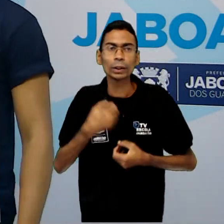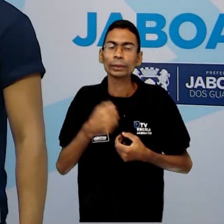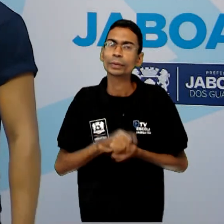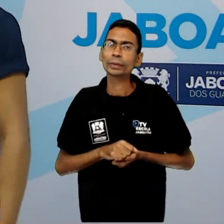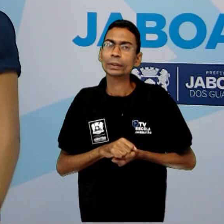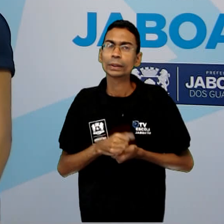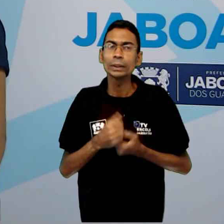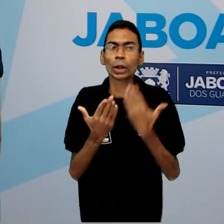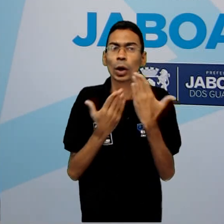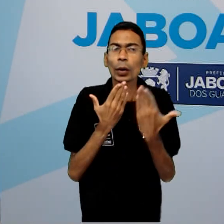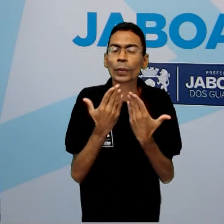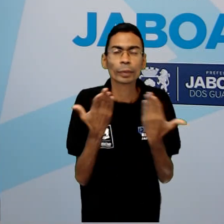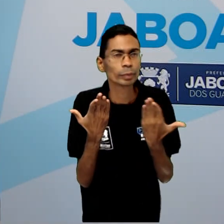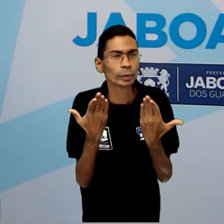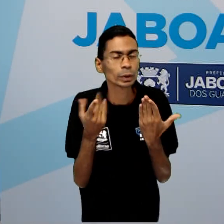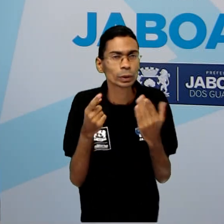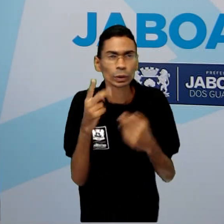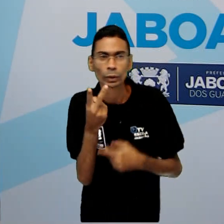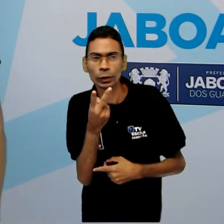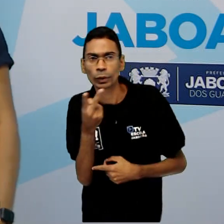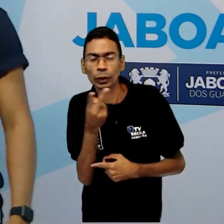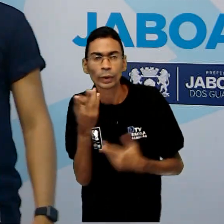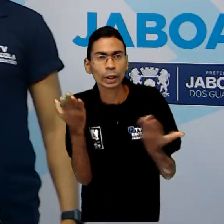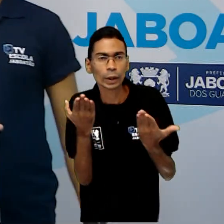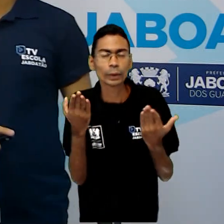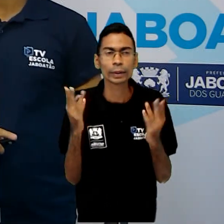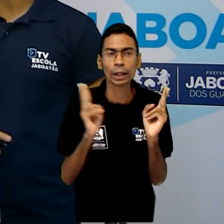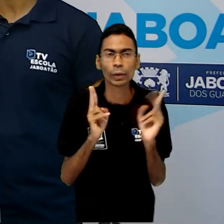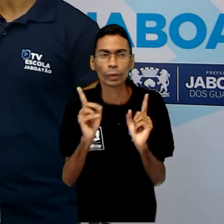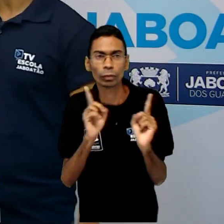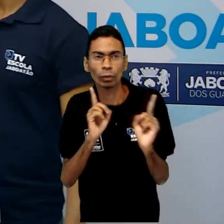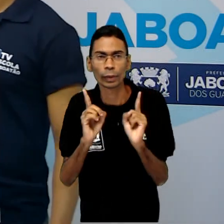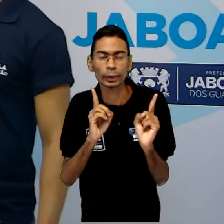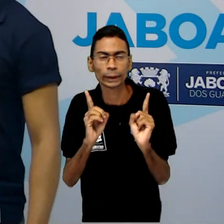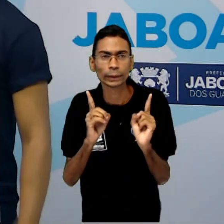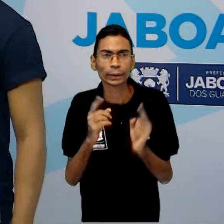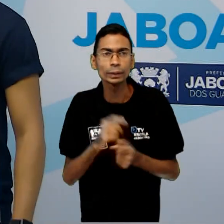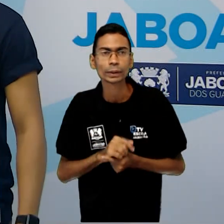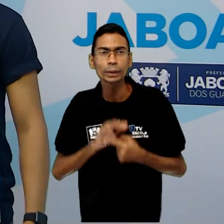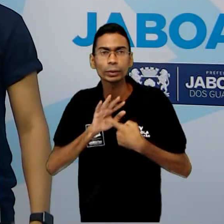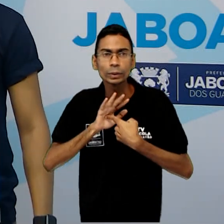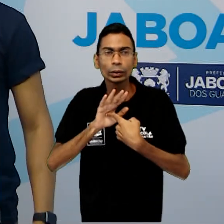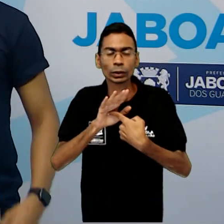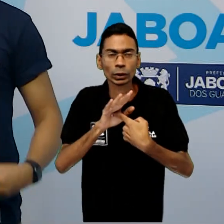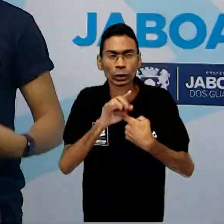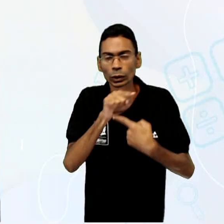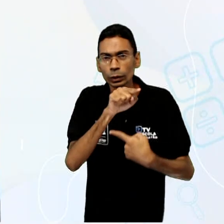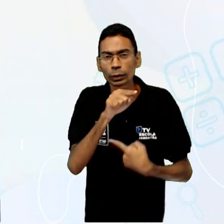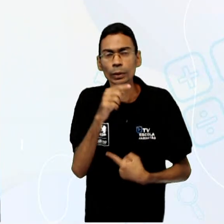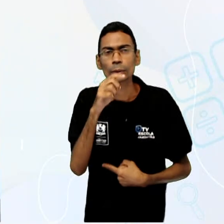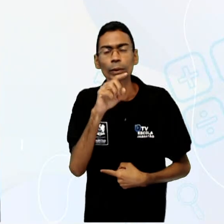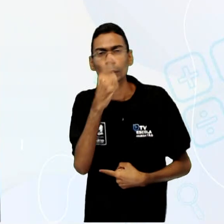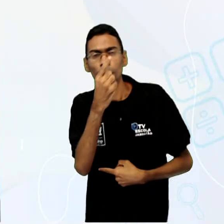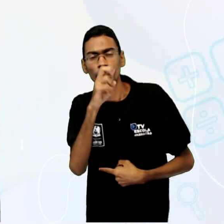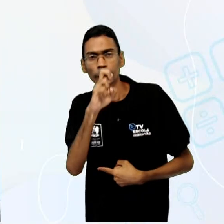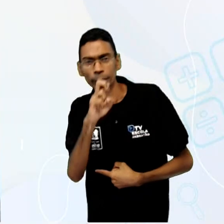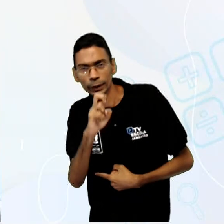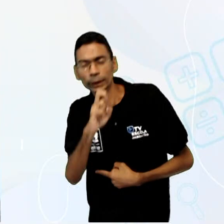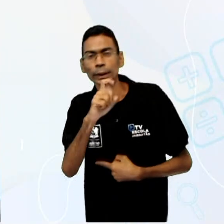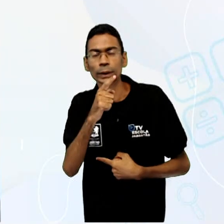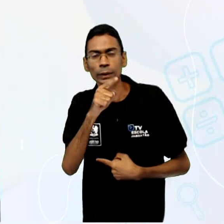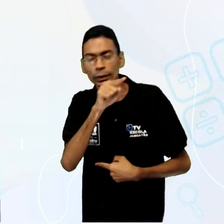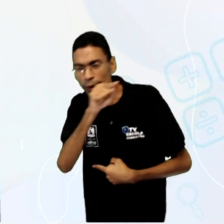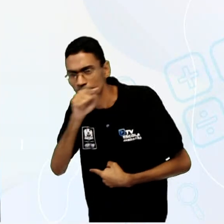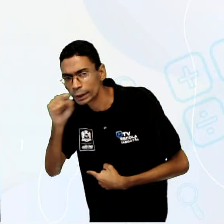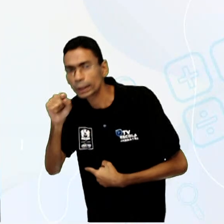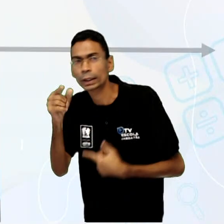professor fala: represente a fração 1/5 na reta numérica. E Pedro responde: bom, professor, eu posso fazer